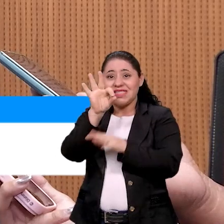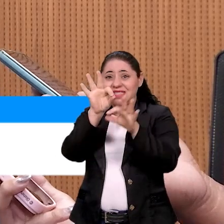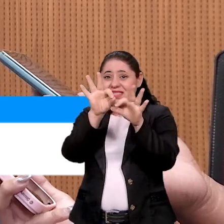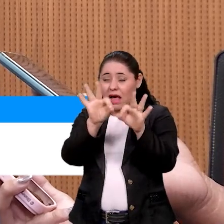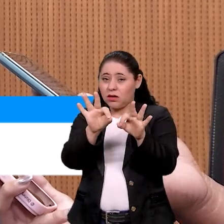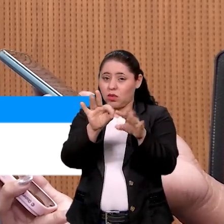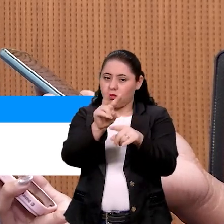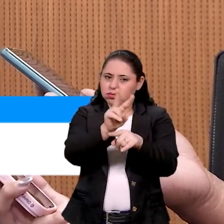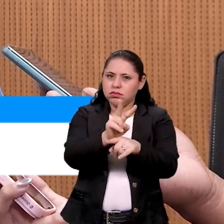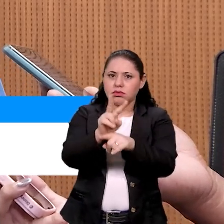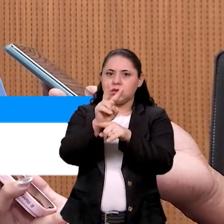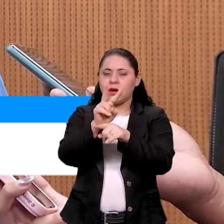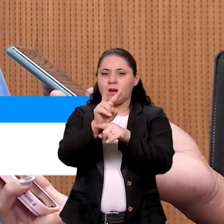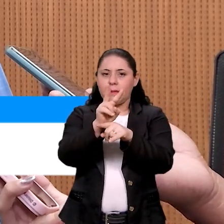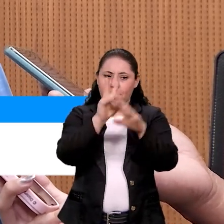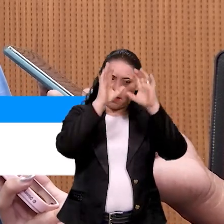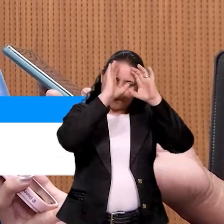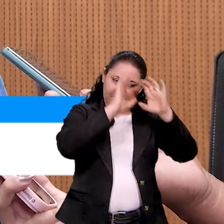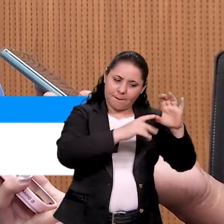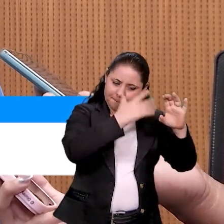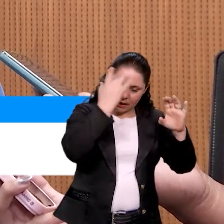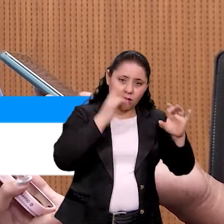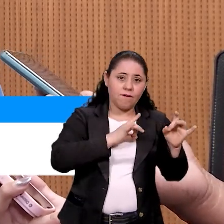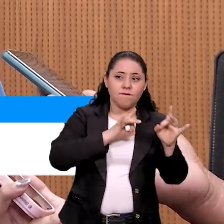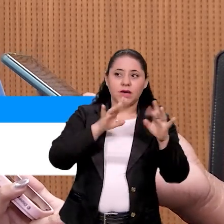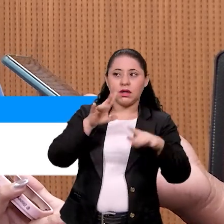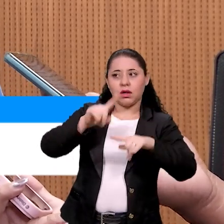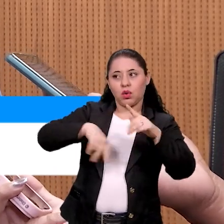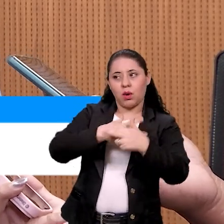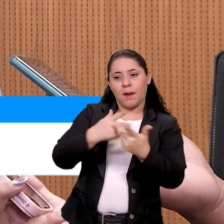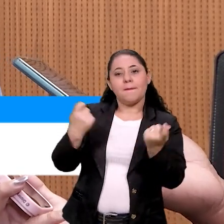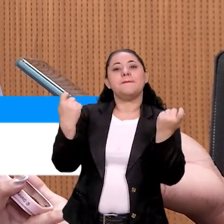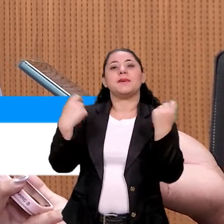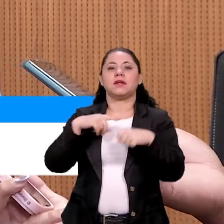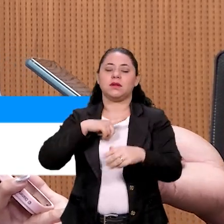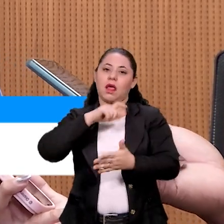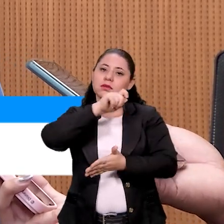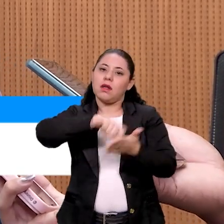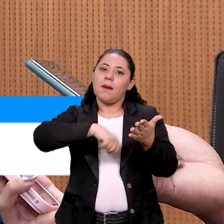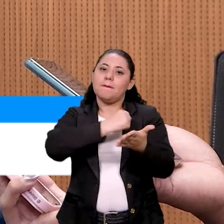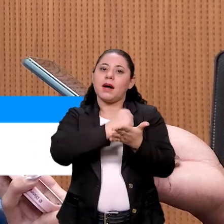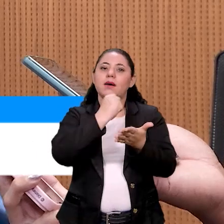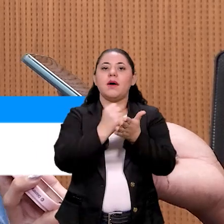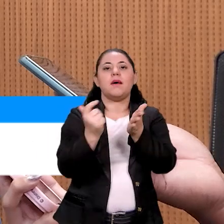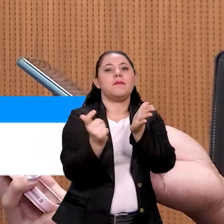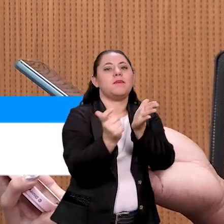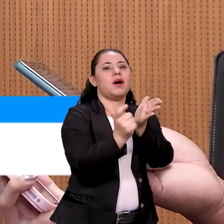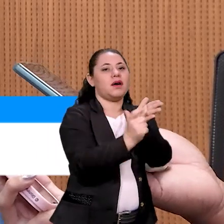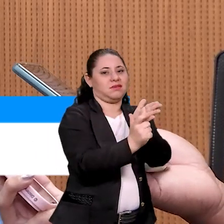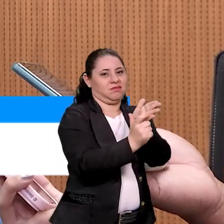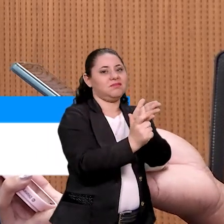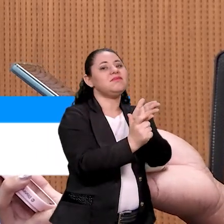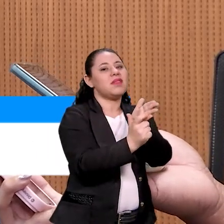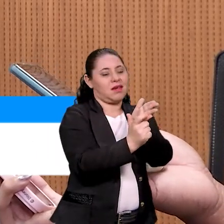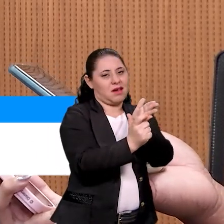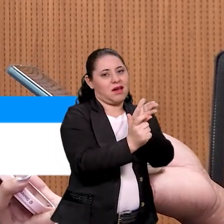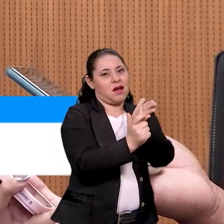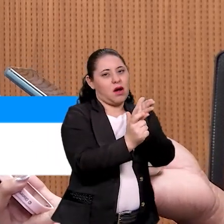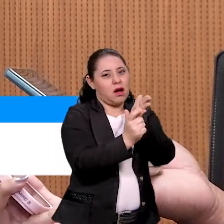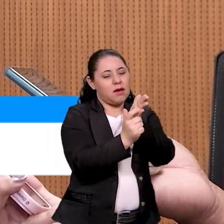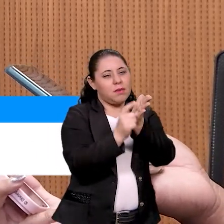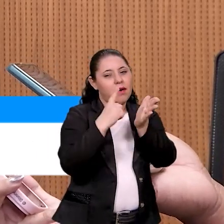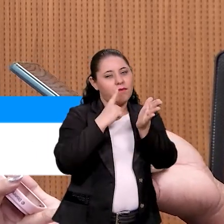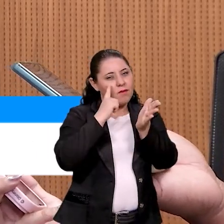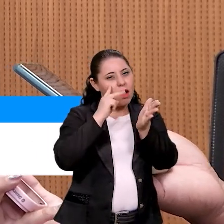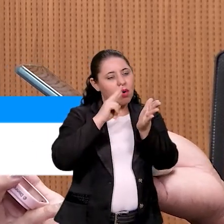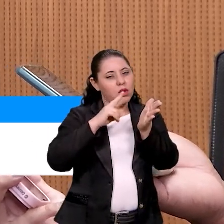Iagro faz correto. O cidadão, para vender o seu produto, precisa de ter a certificação do ponto de